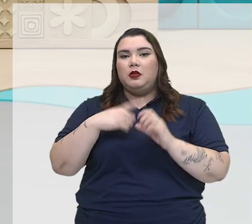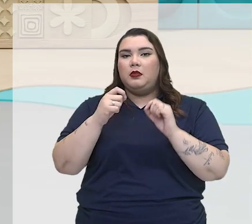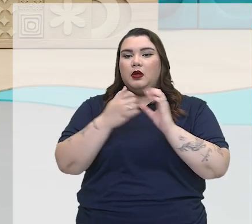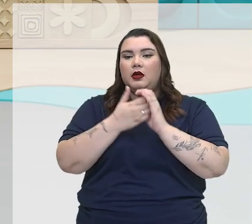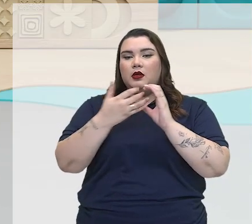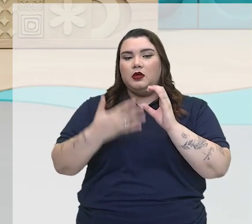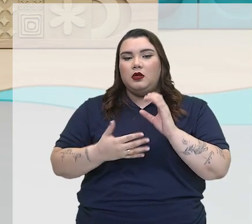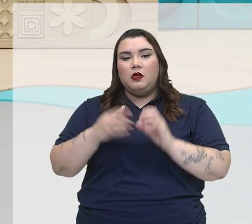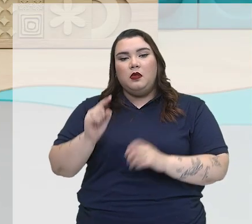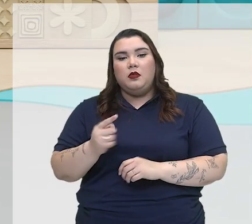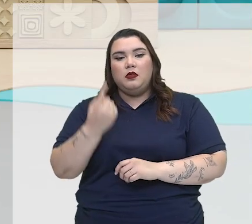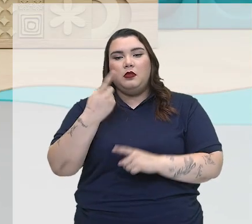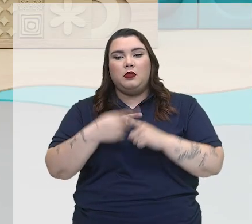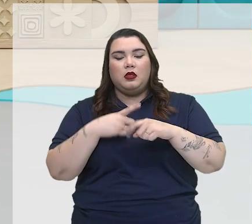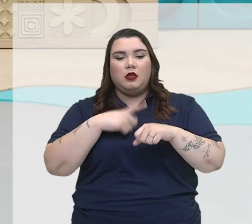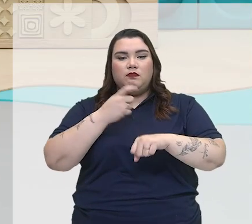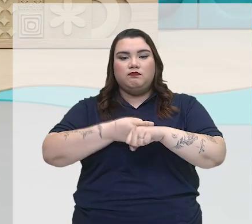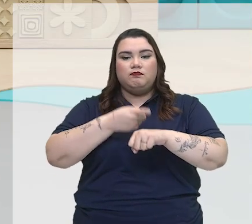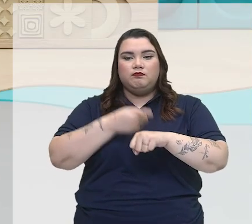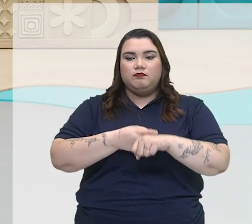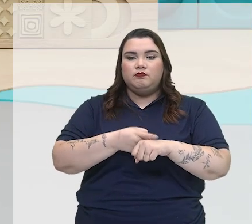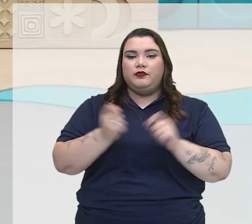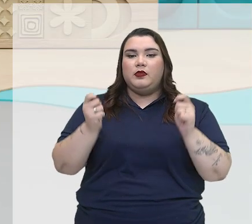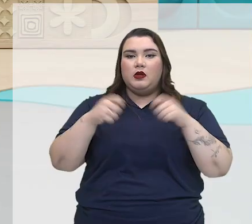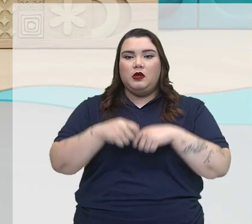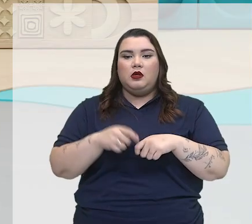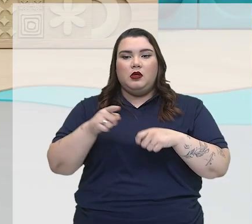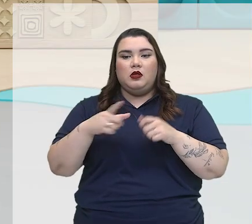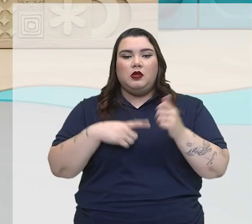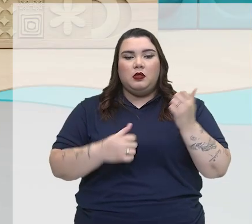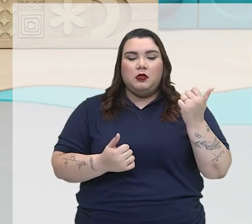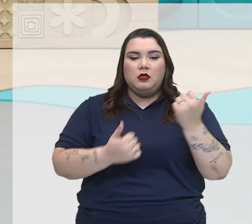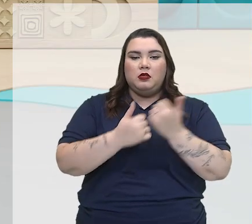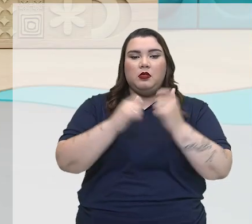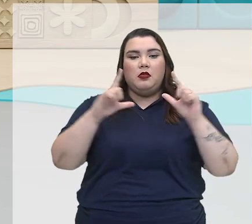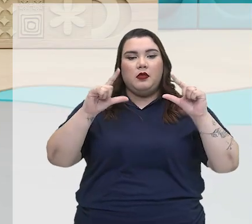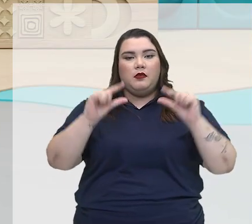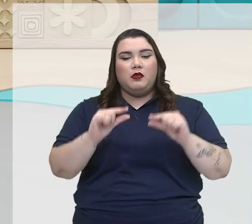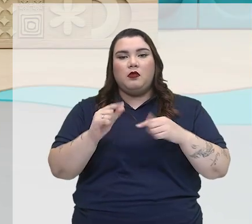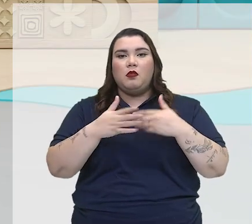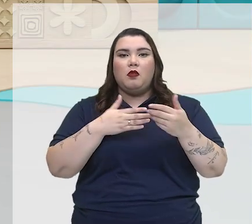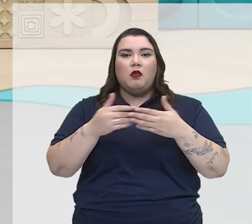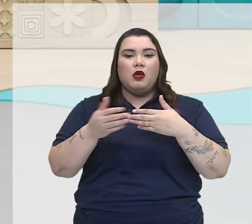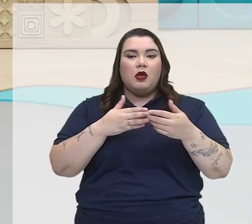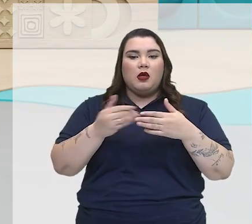singular pela sua rigidez, constituindo suporte que minimiza os